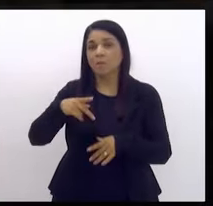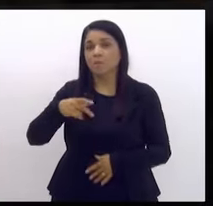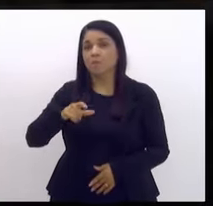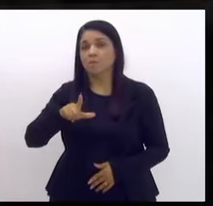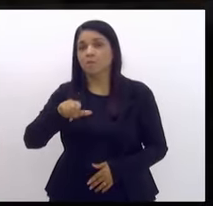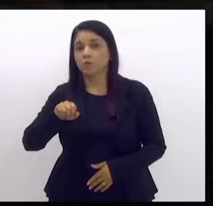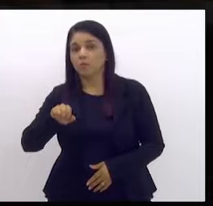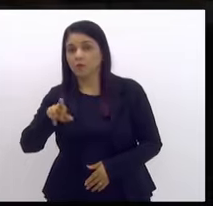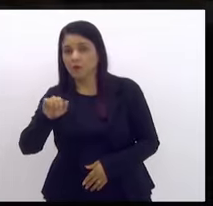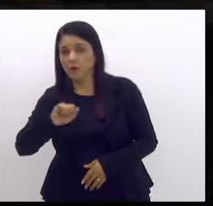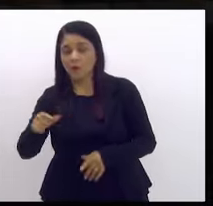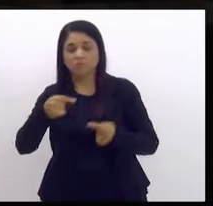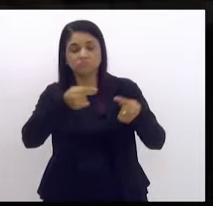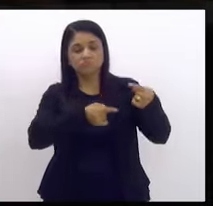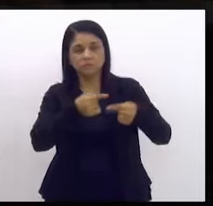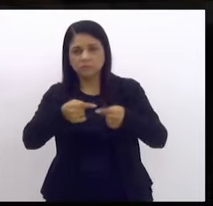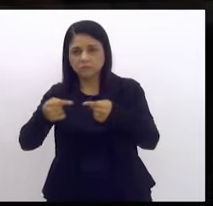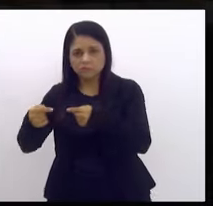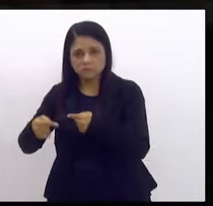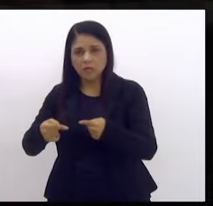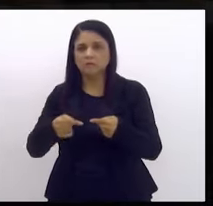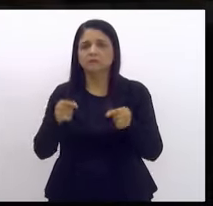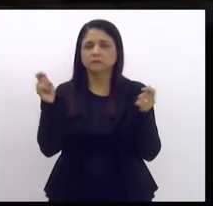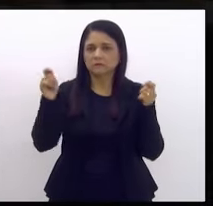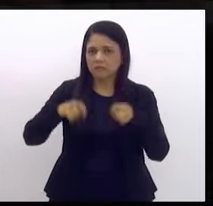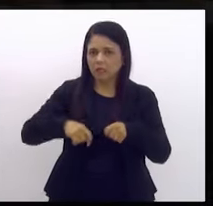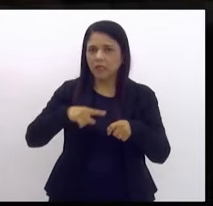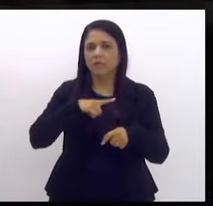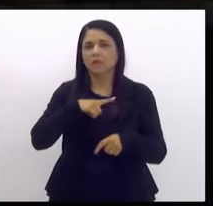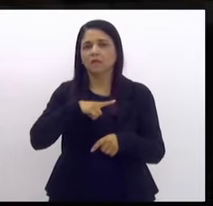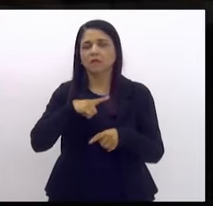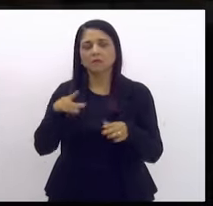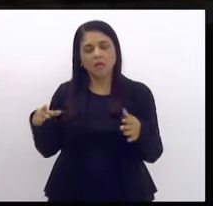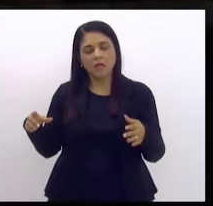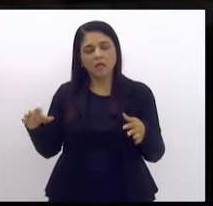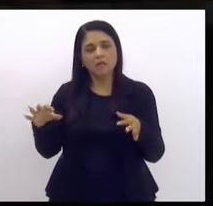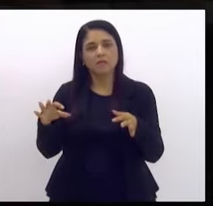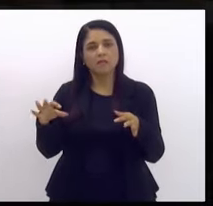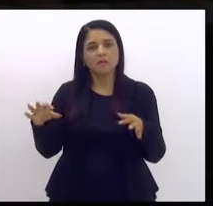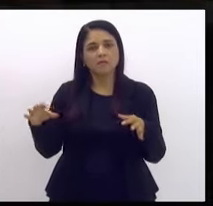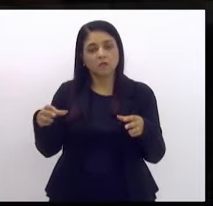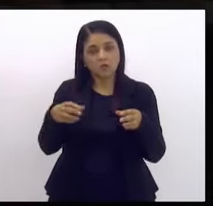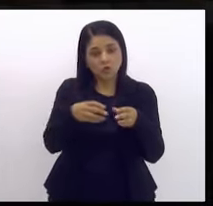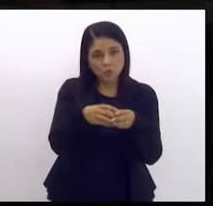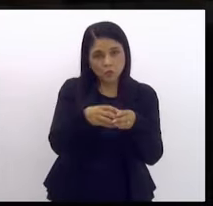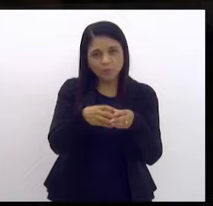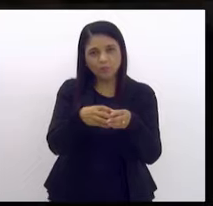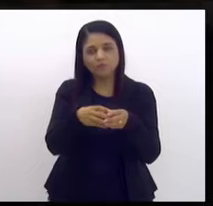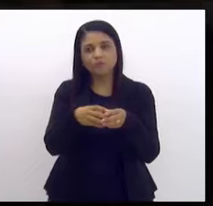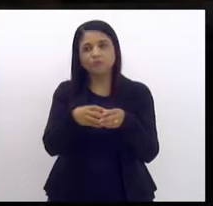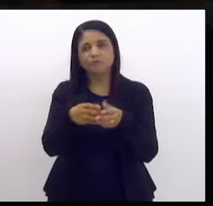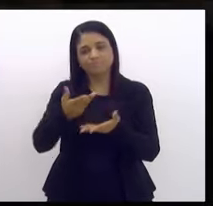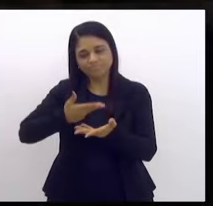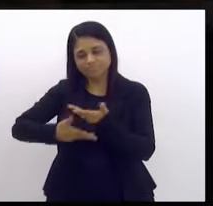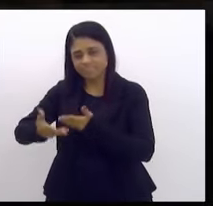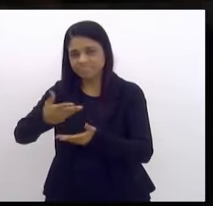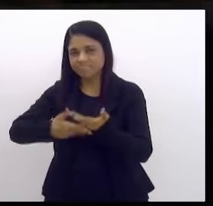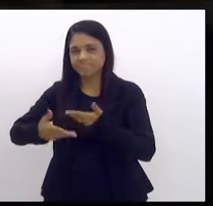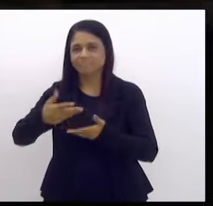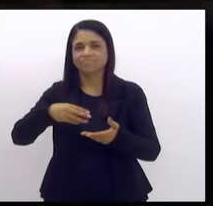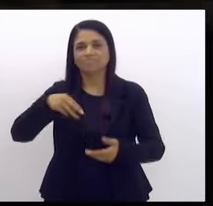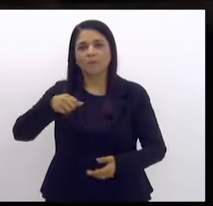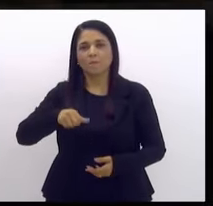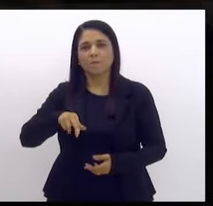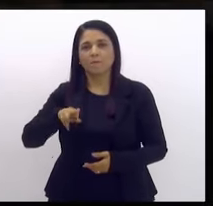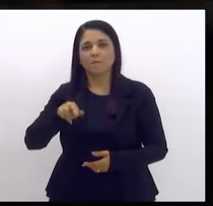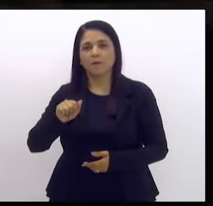que acumula debates no sentido, inclusive, da integração de grupamentos historicamente marginalizados. De